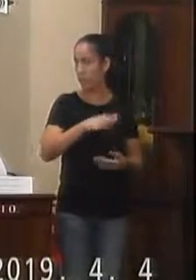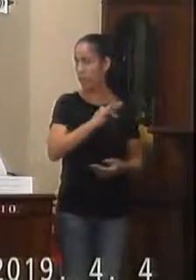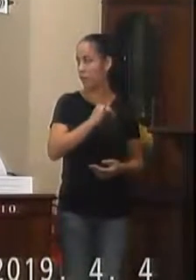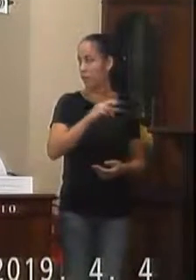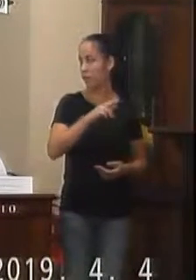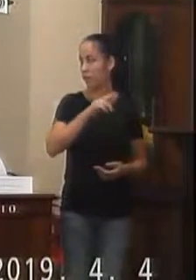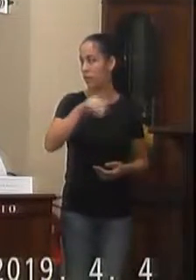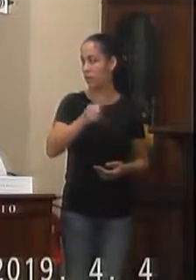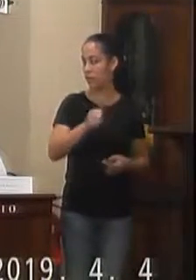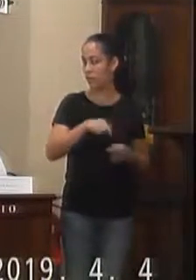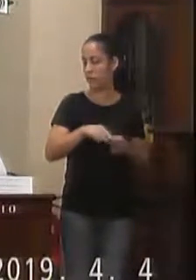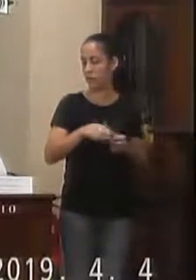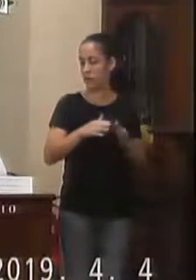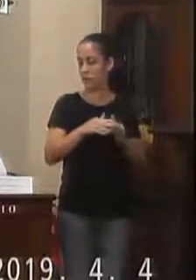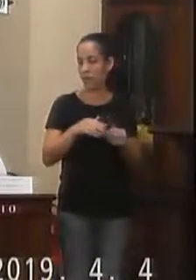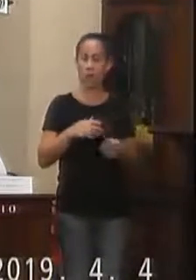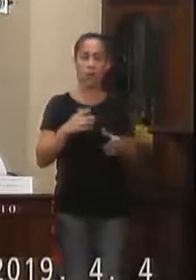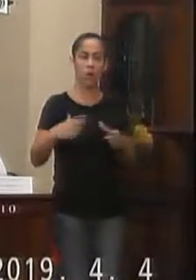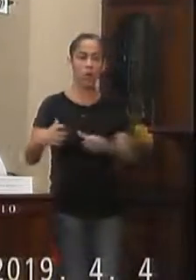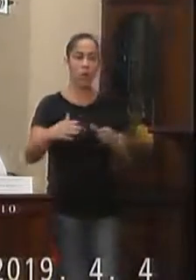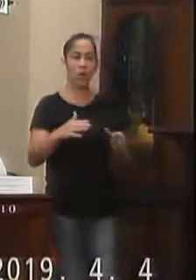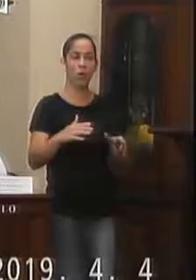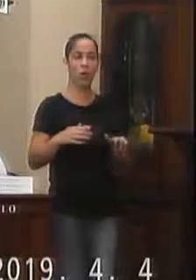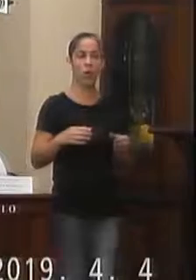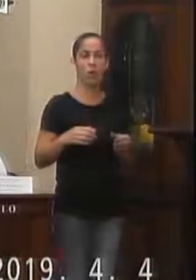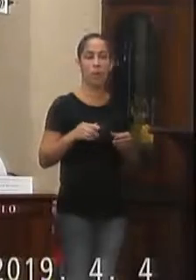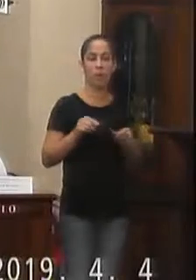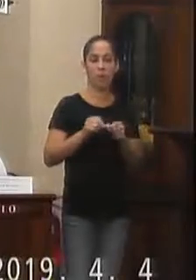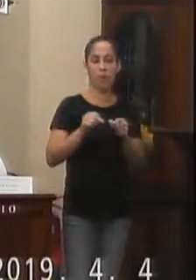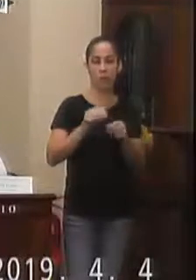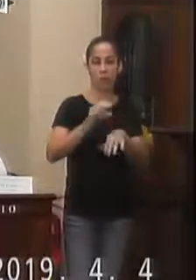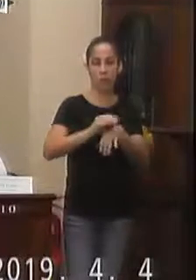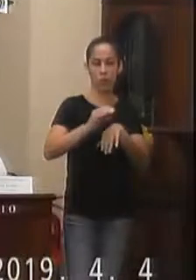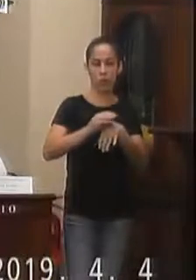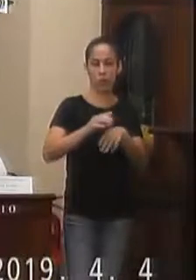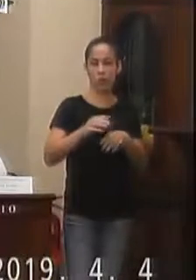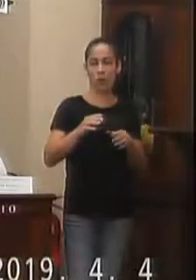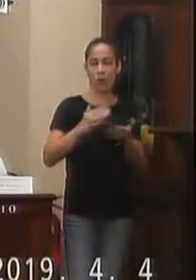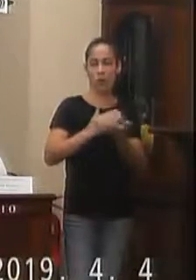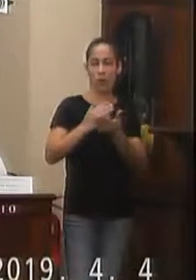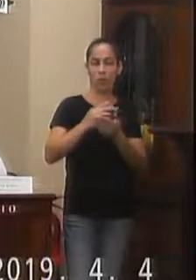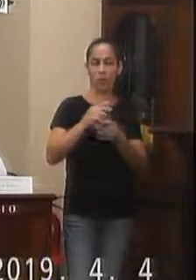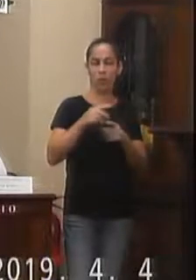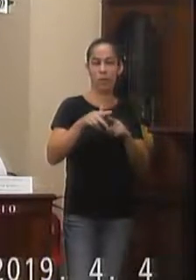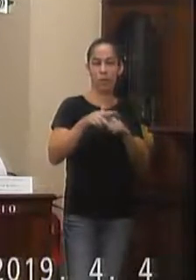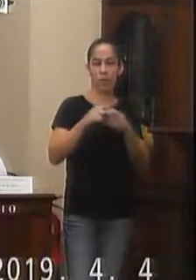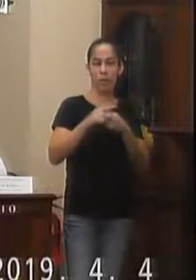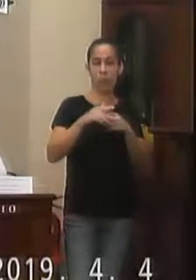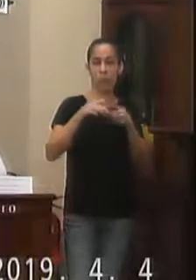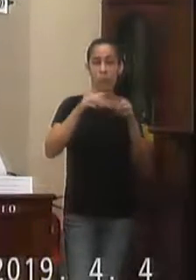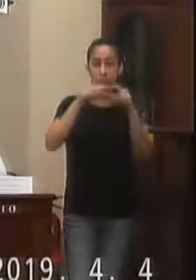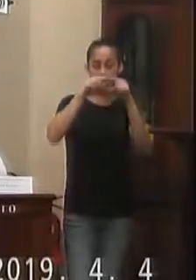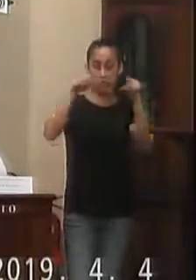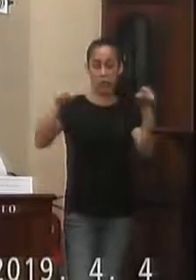Firjan, solicitando uma unidade móvel para ministrar curso de instalação e manutenção de painéis